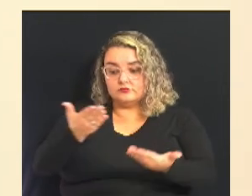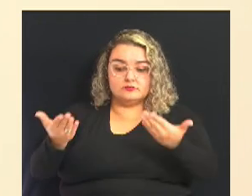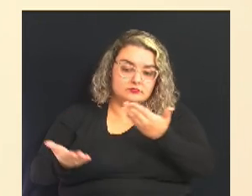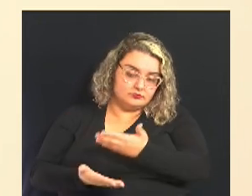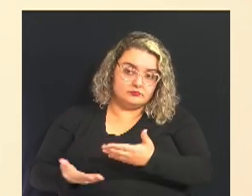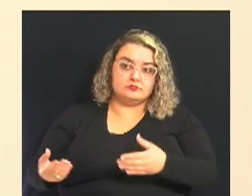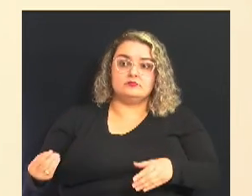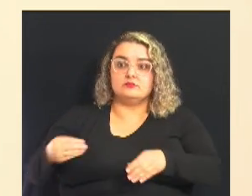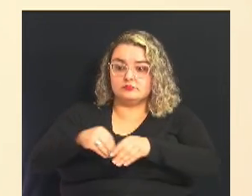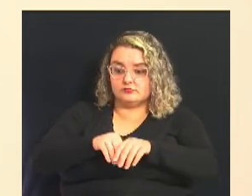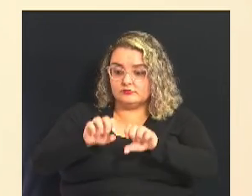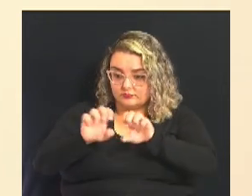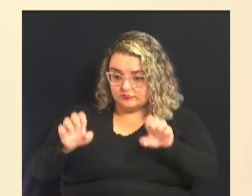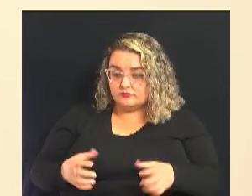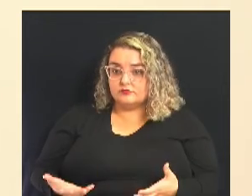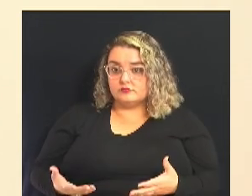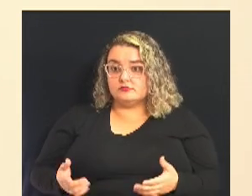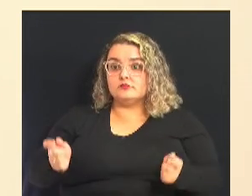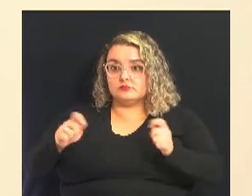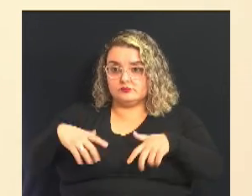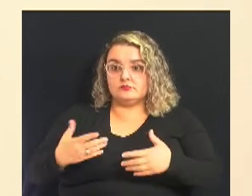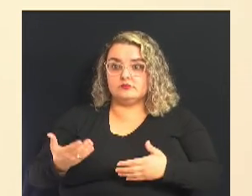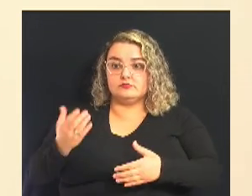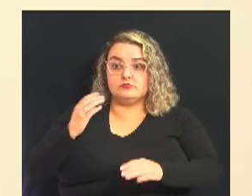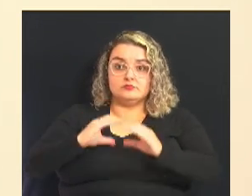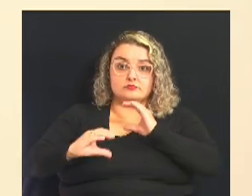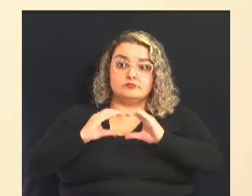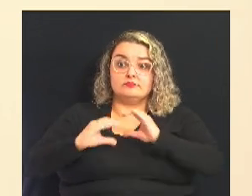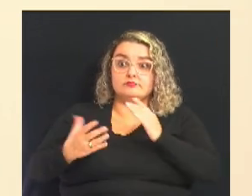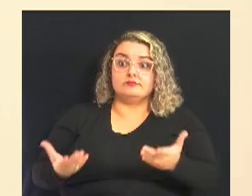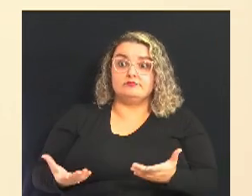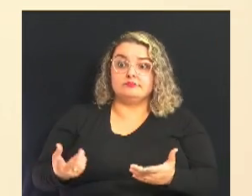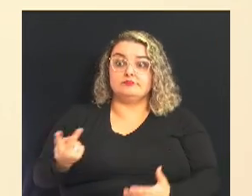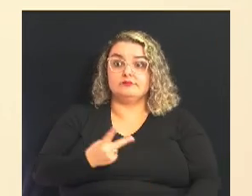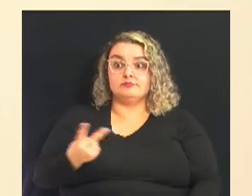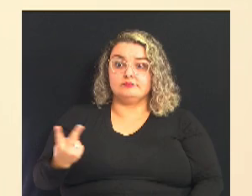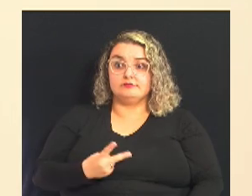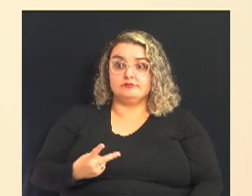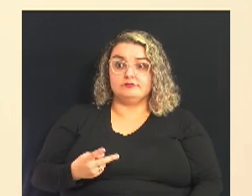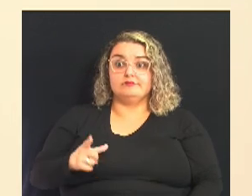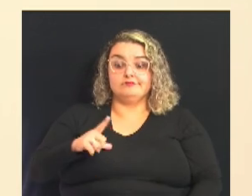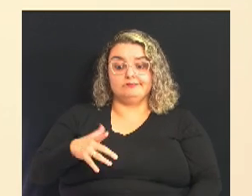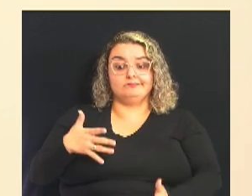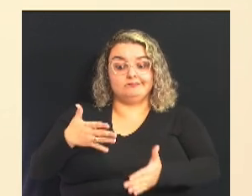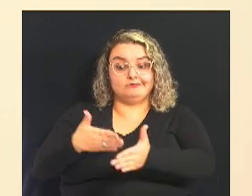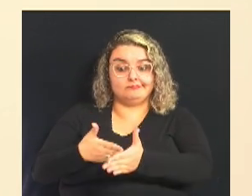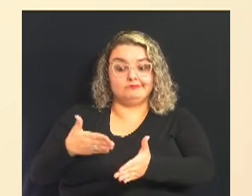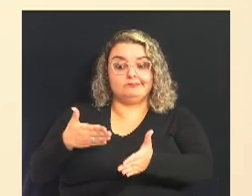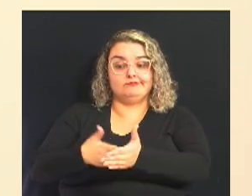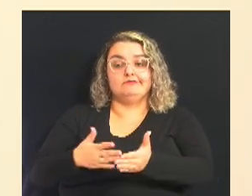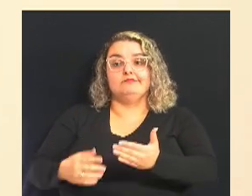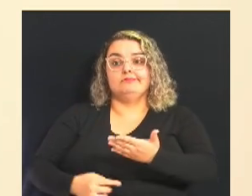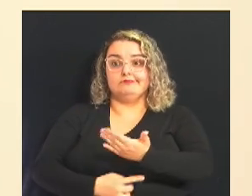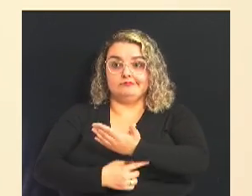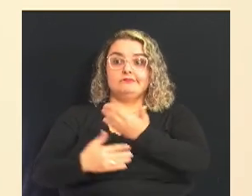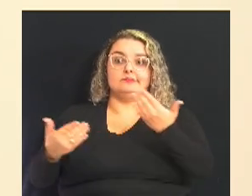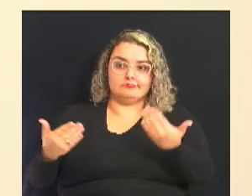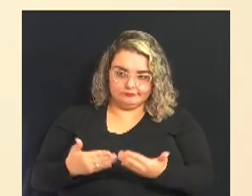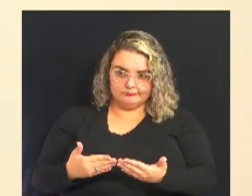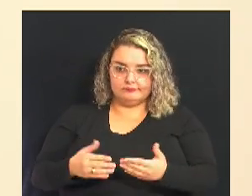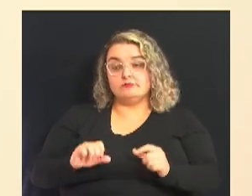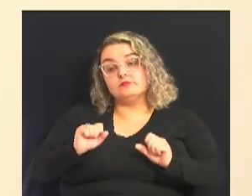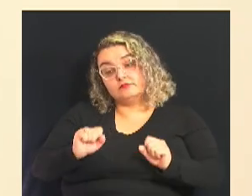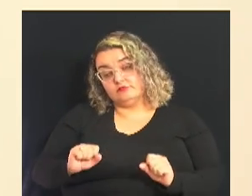interna, eles são eficientes, mas na comunicação entre dois entes existe um grande entrave aí, tecnológico, hoje, mas que pode